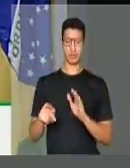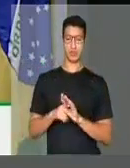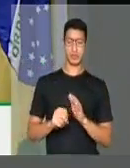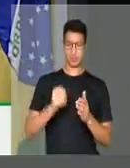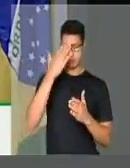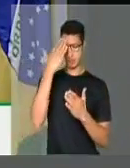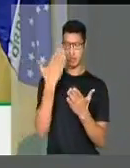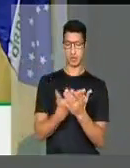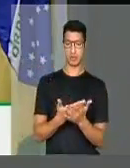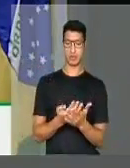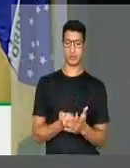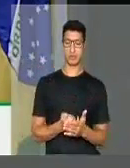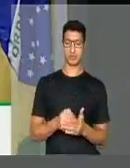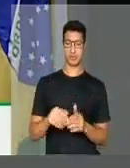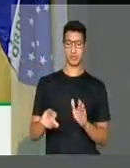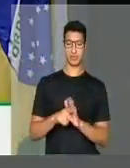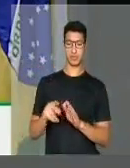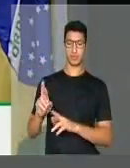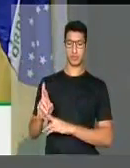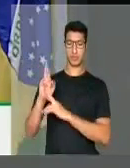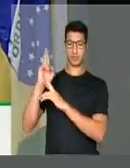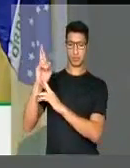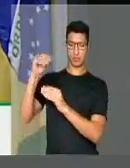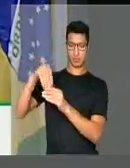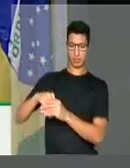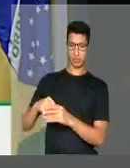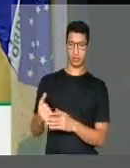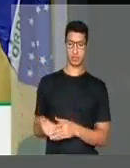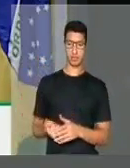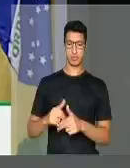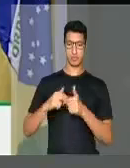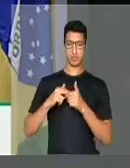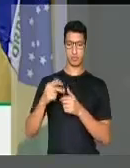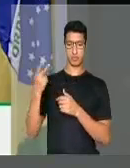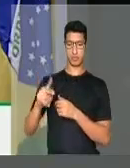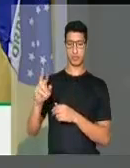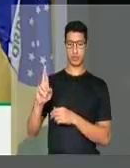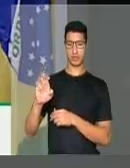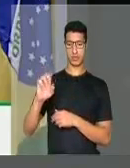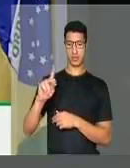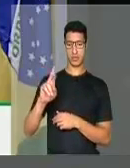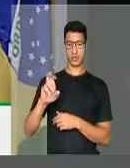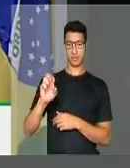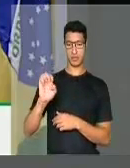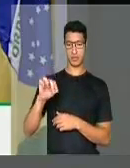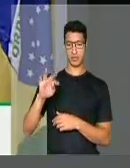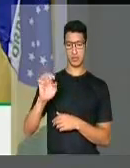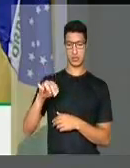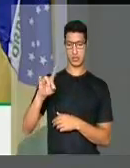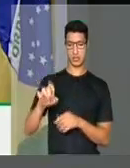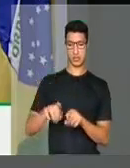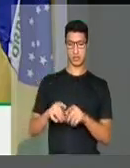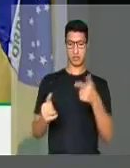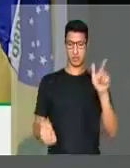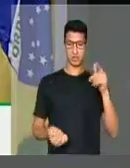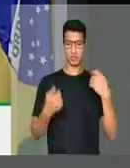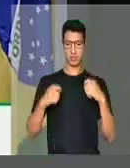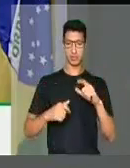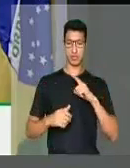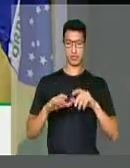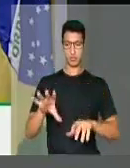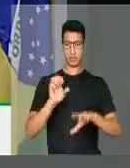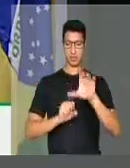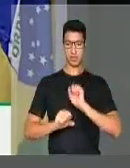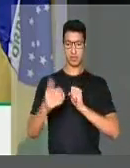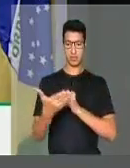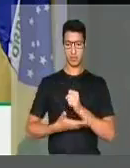a credibilidade dos representados pelos seus representantes, e por outro lado a necessidade